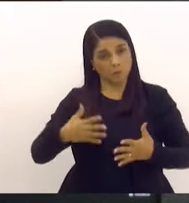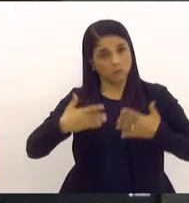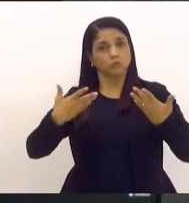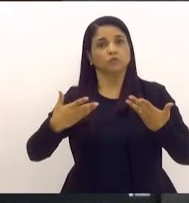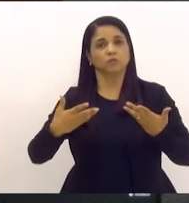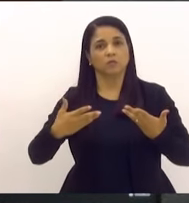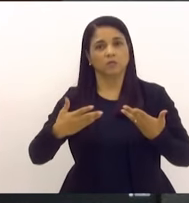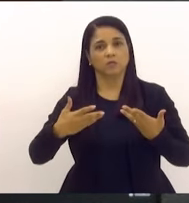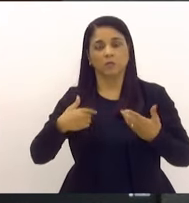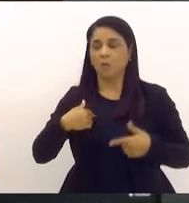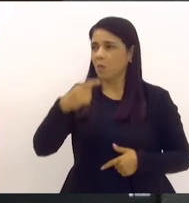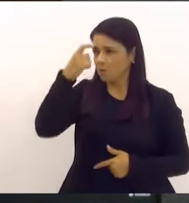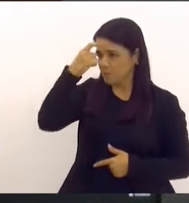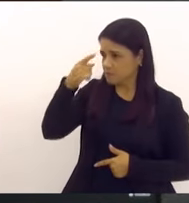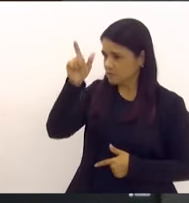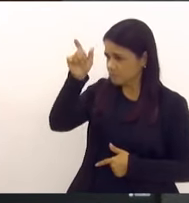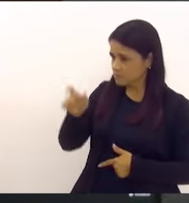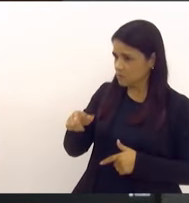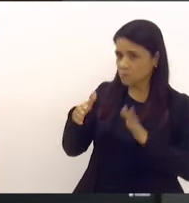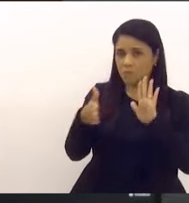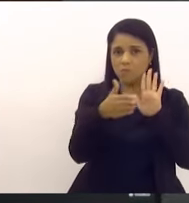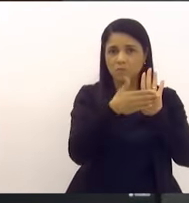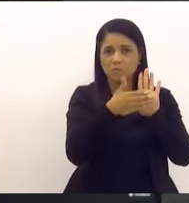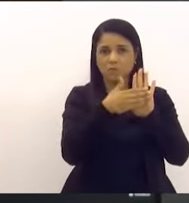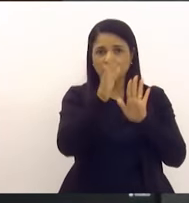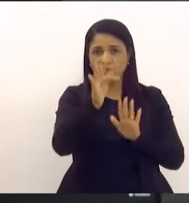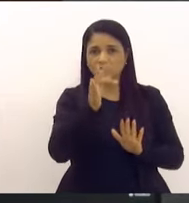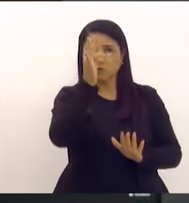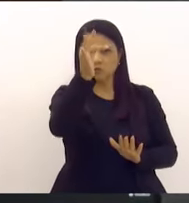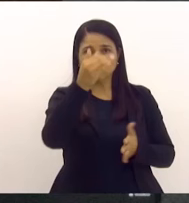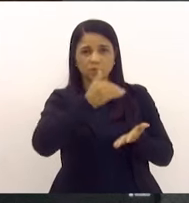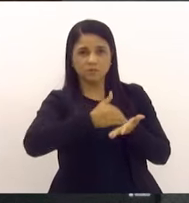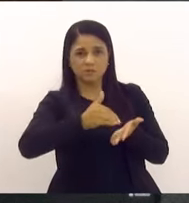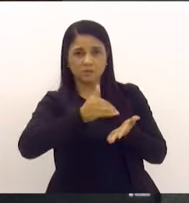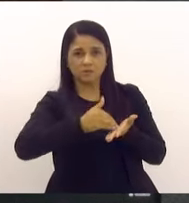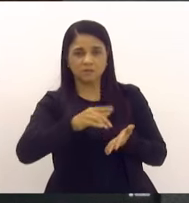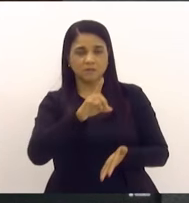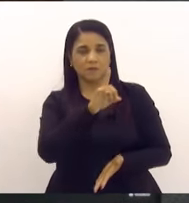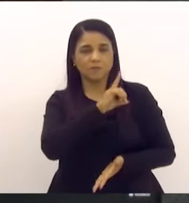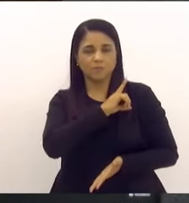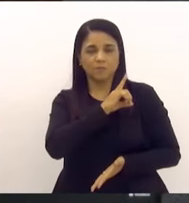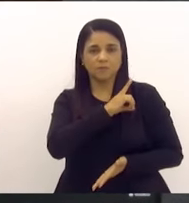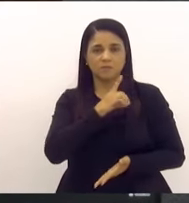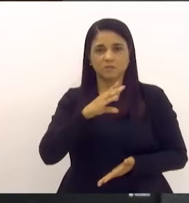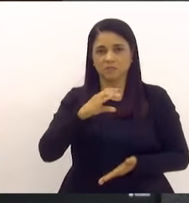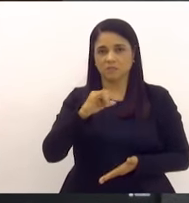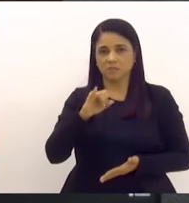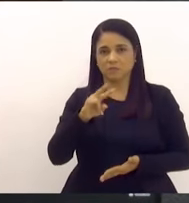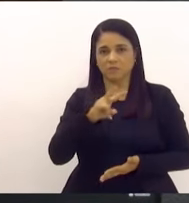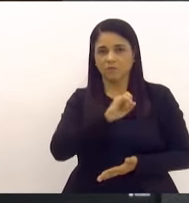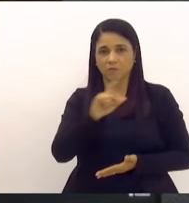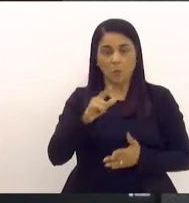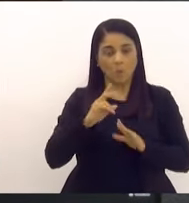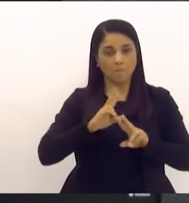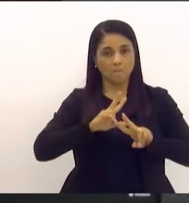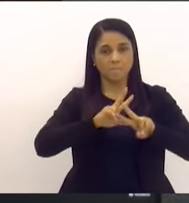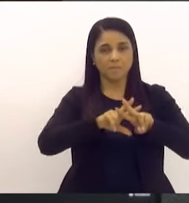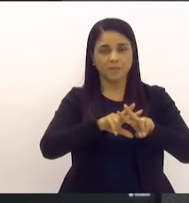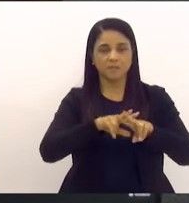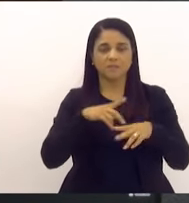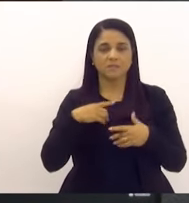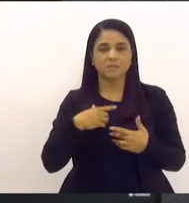assustei. Achei que o senhor ia propor que o futuro secretário da Polícia Civil prendesse o presidente do DETRAN.